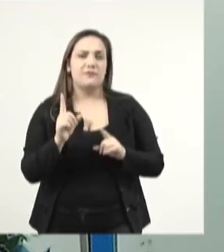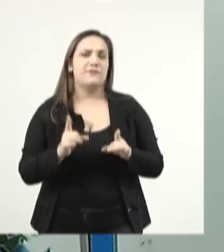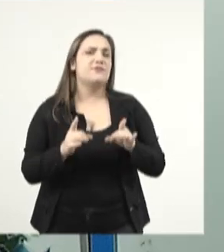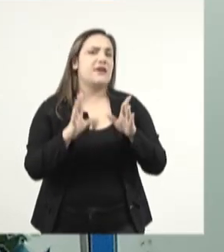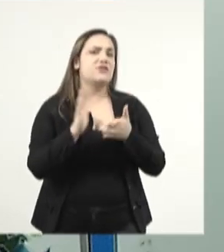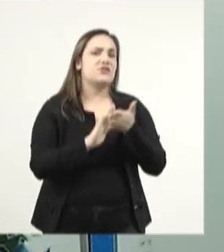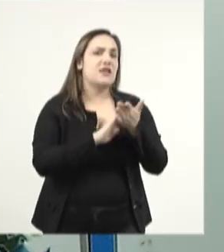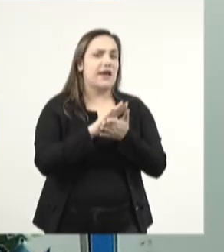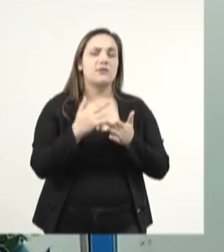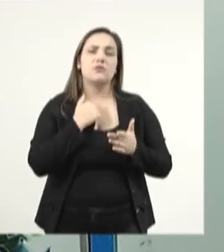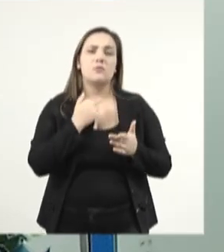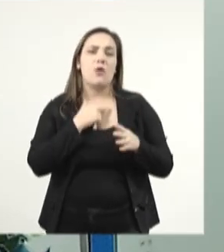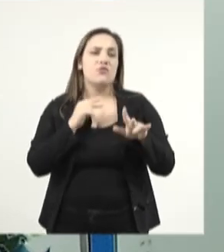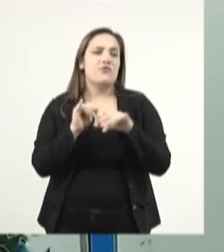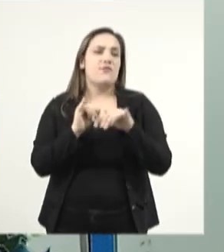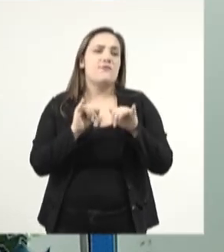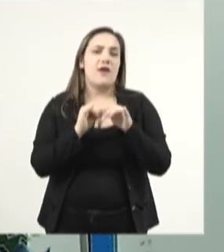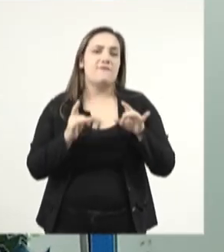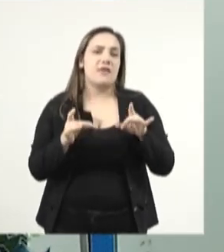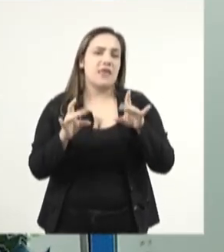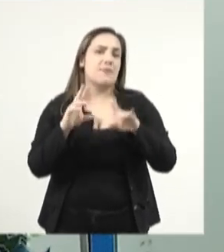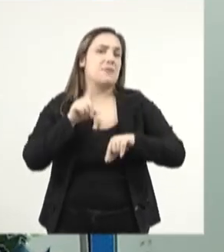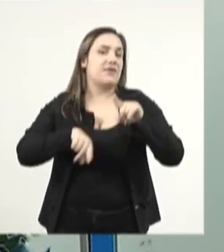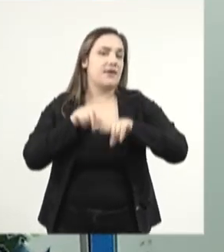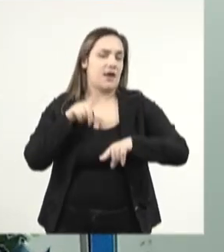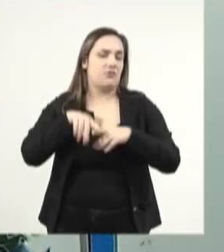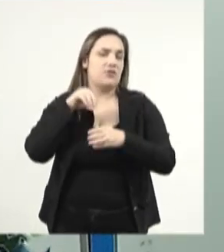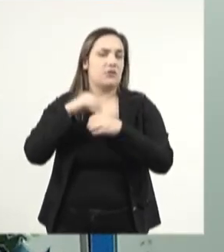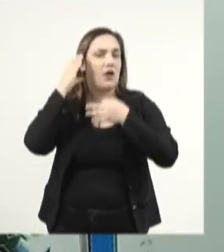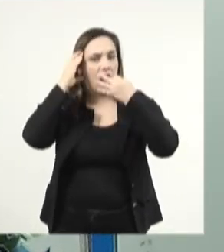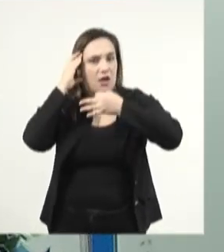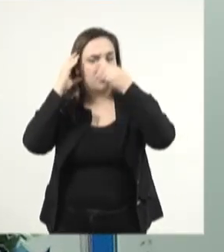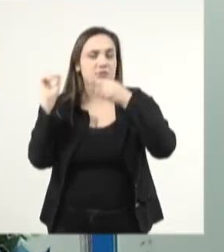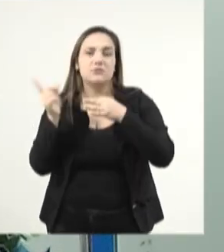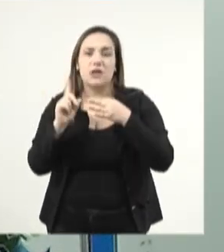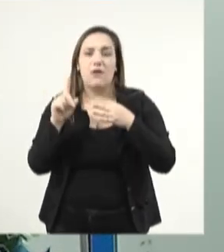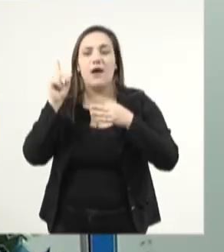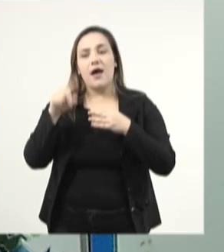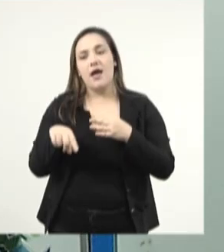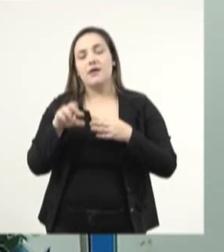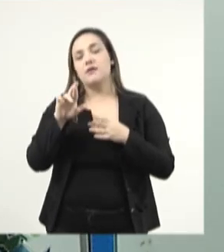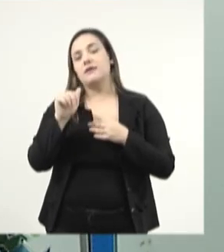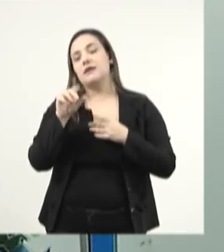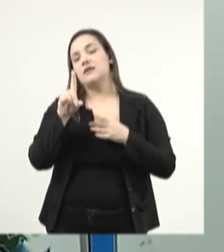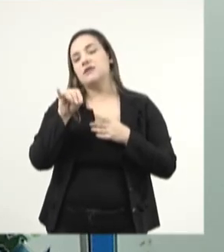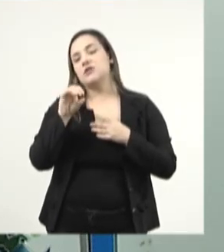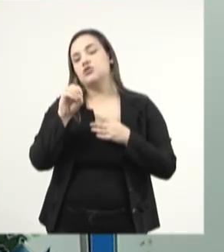é possível fazer propaganda nessas rádios, as educativas e nas